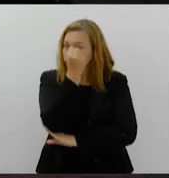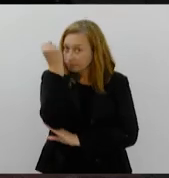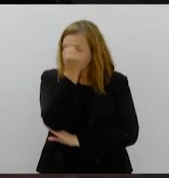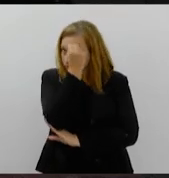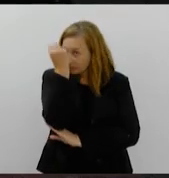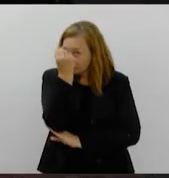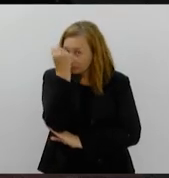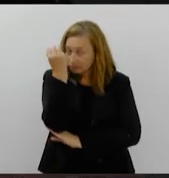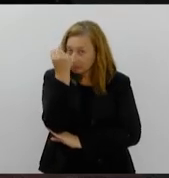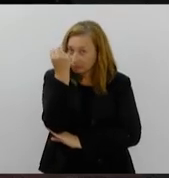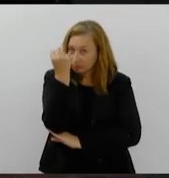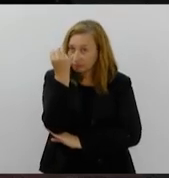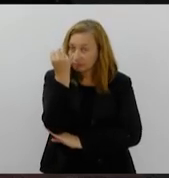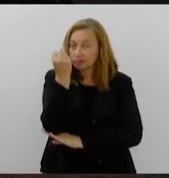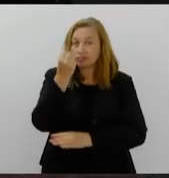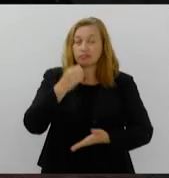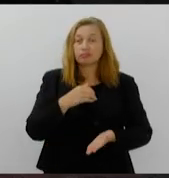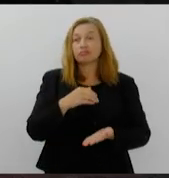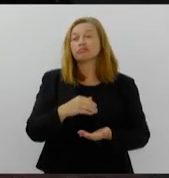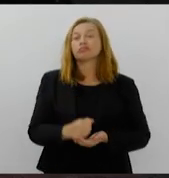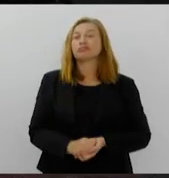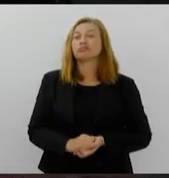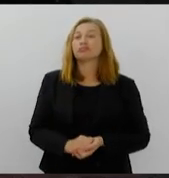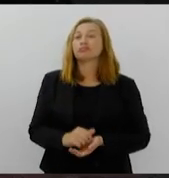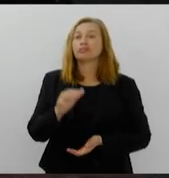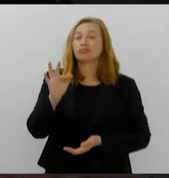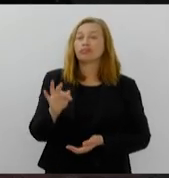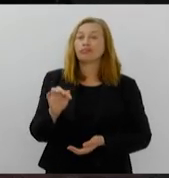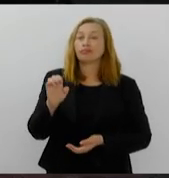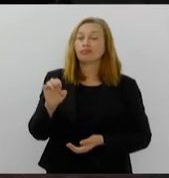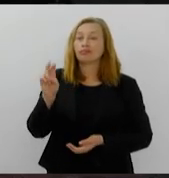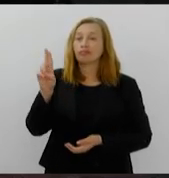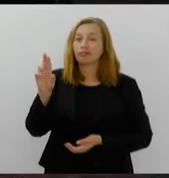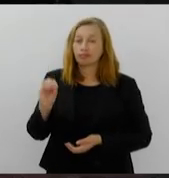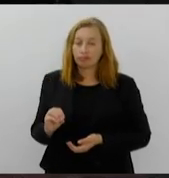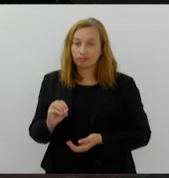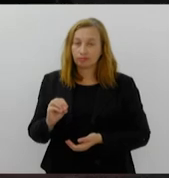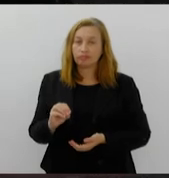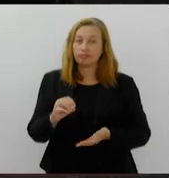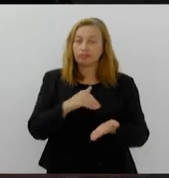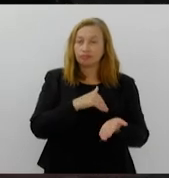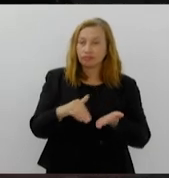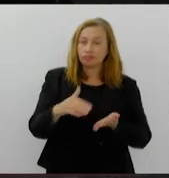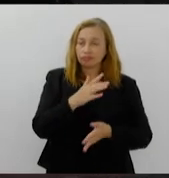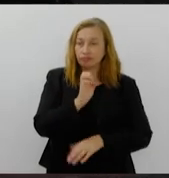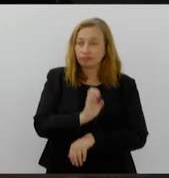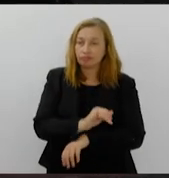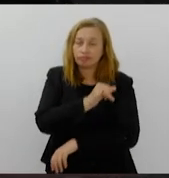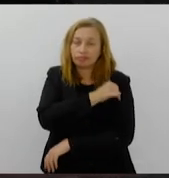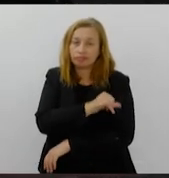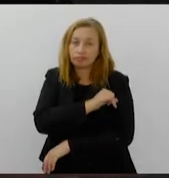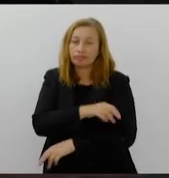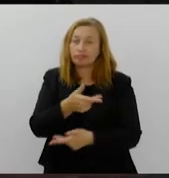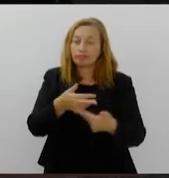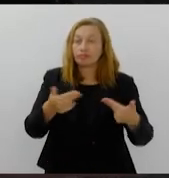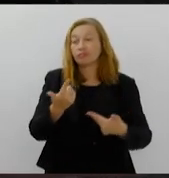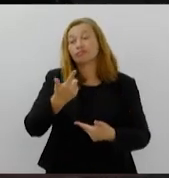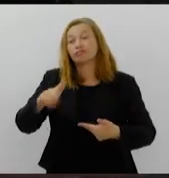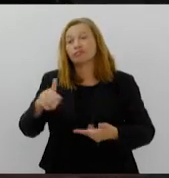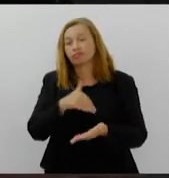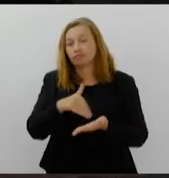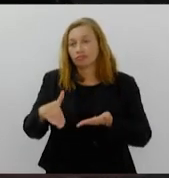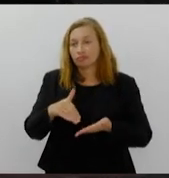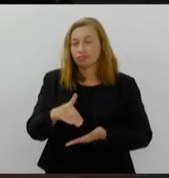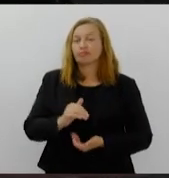se transformou a Secretaria de Saúde do Estado do Rio de Janeiro e várias secretarias municipais. O